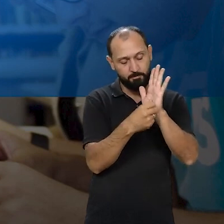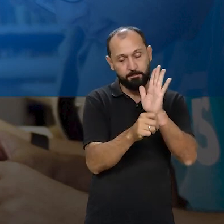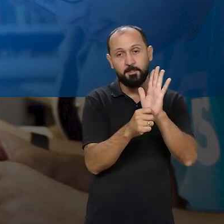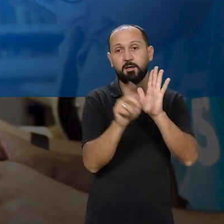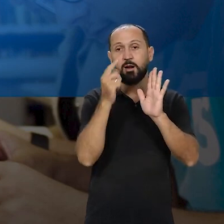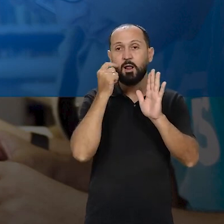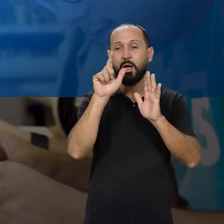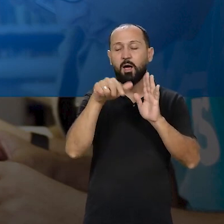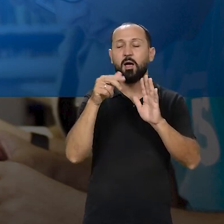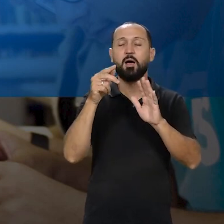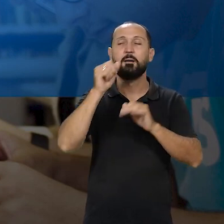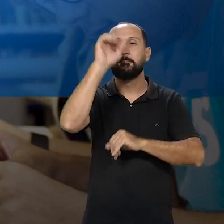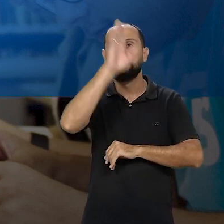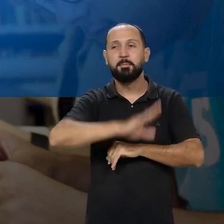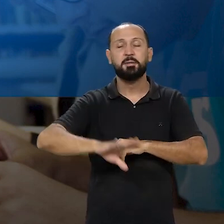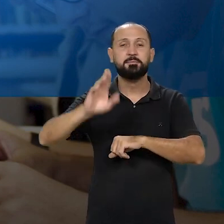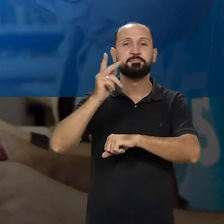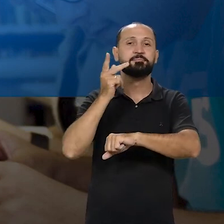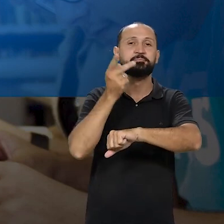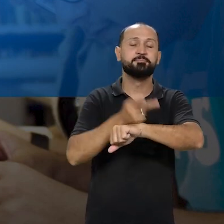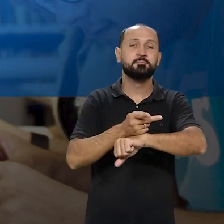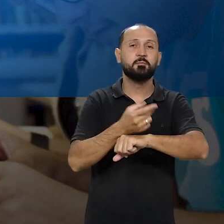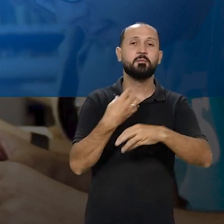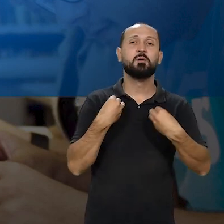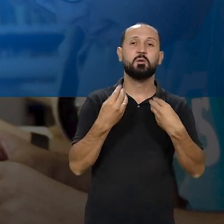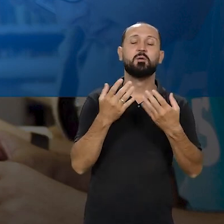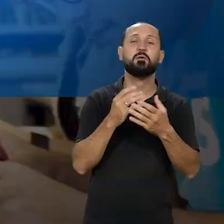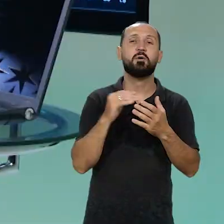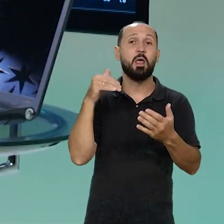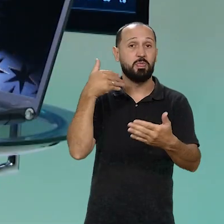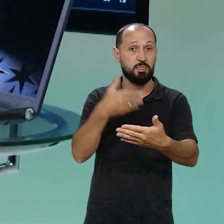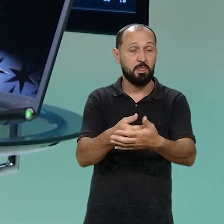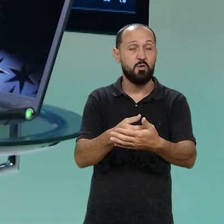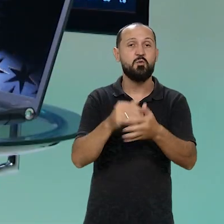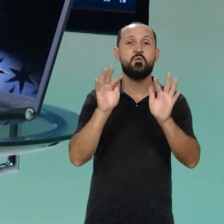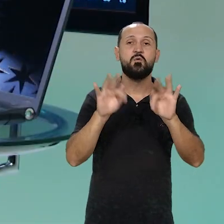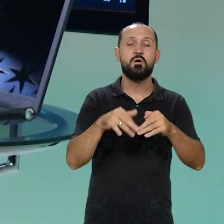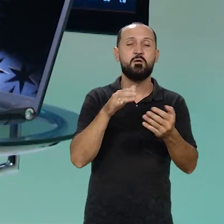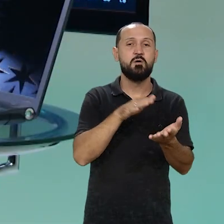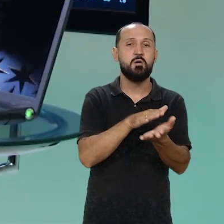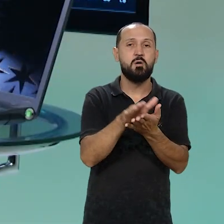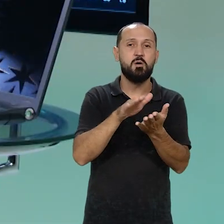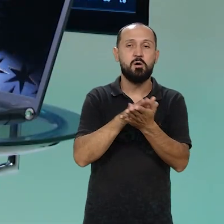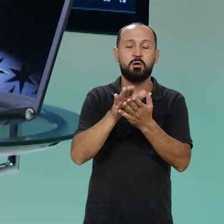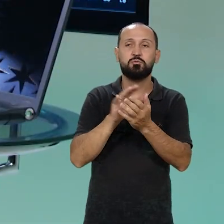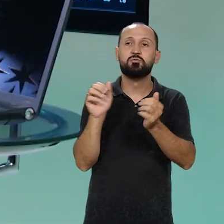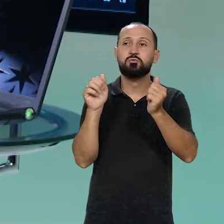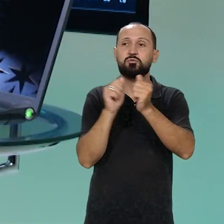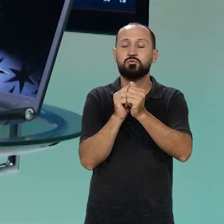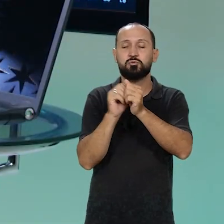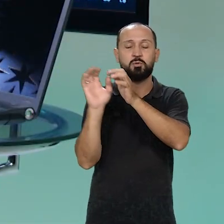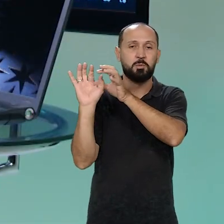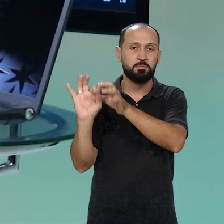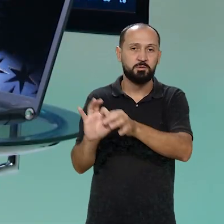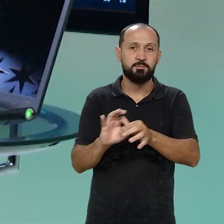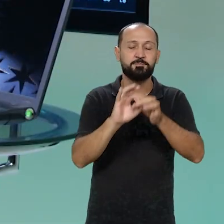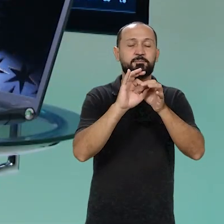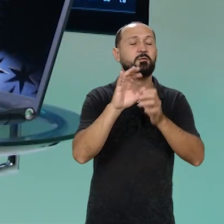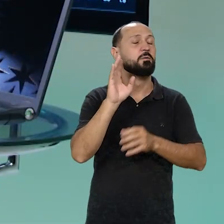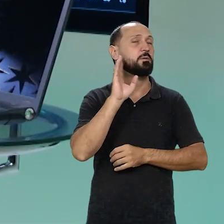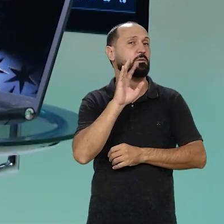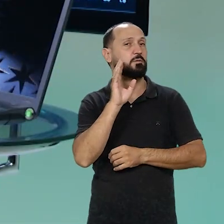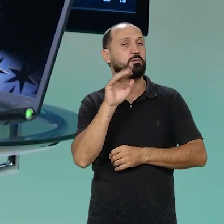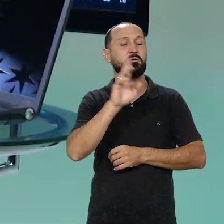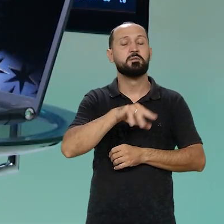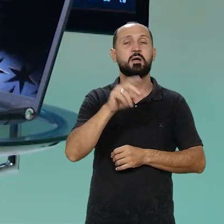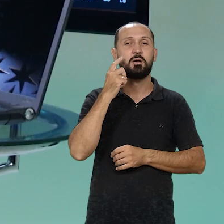prêmio nacional, né? Então, depois, como ficou finalista, ele foi publicado numa antologia, né? Bem bacana,